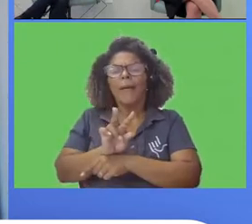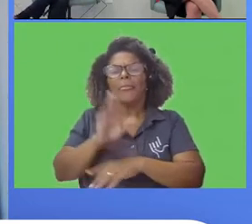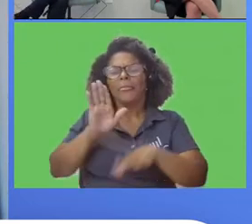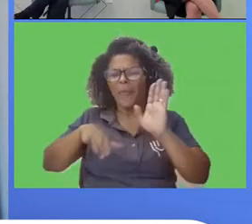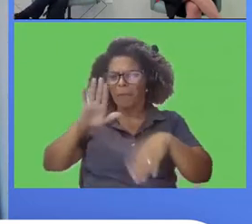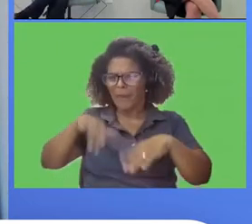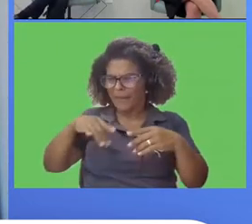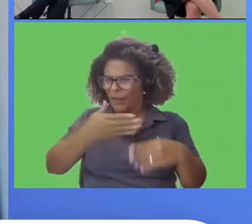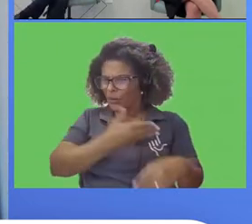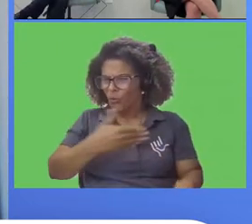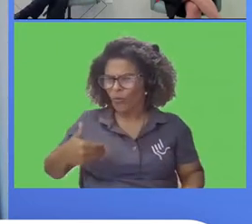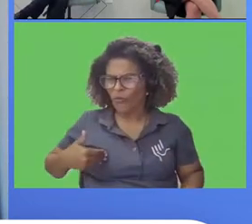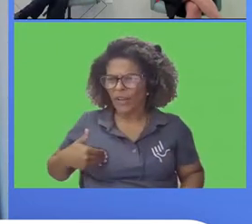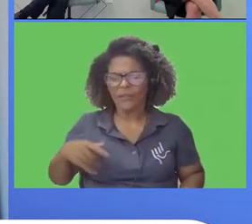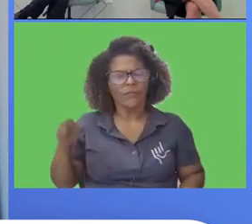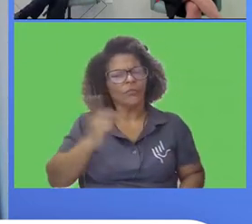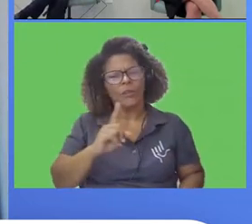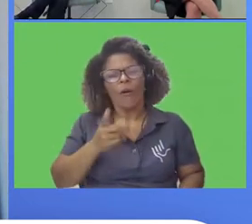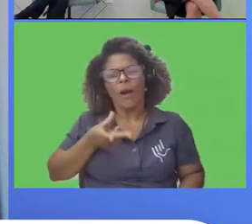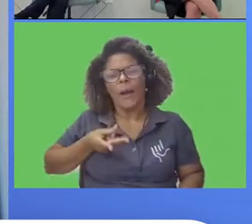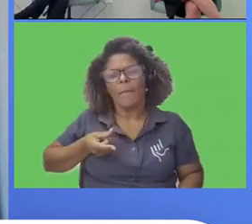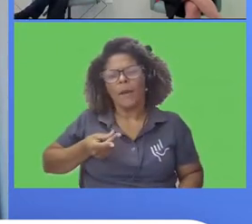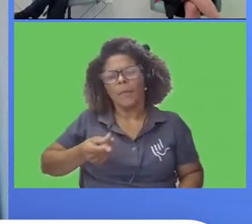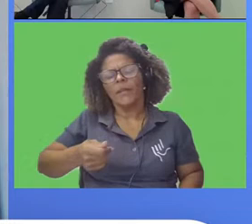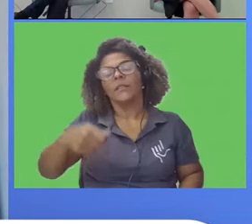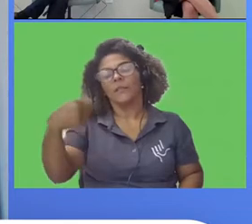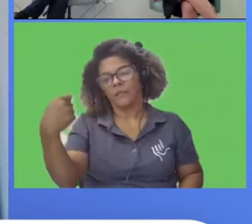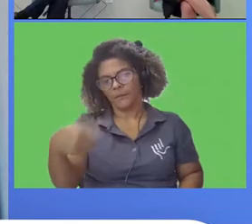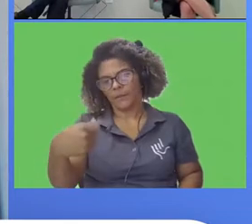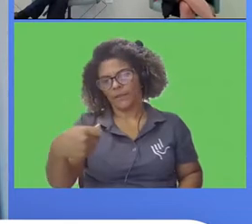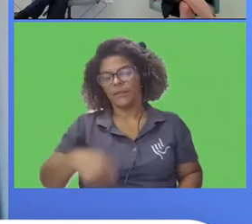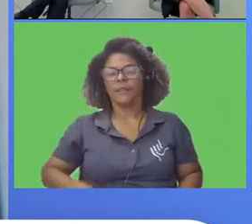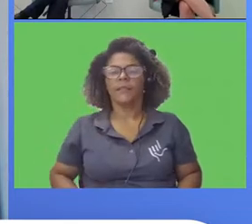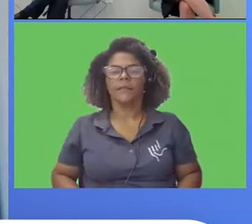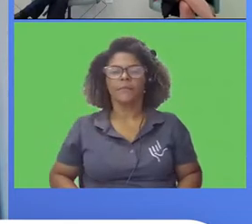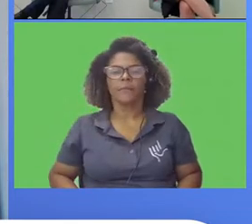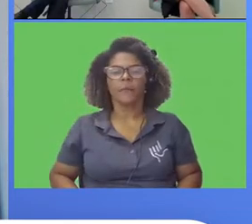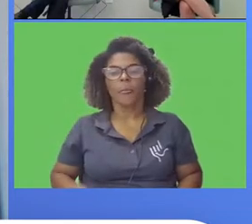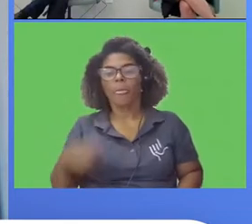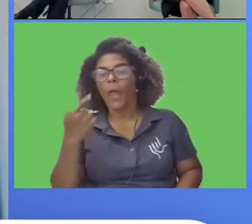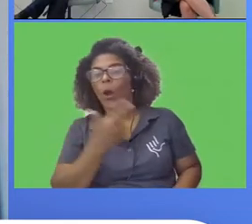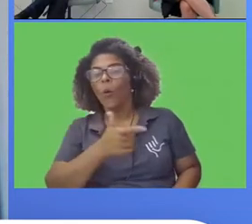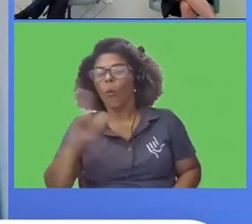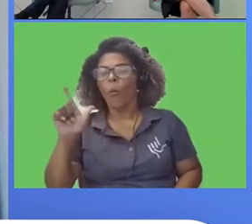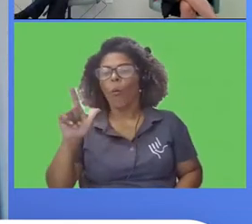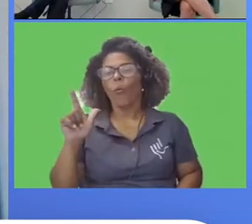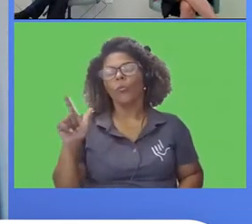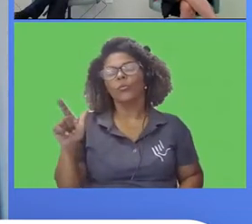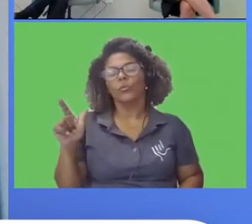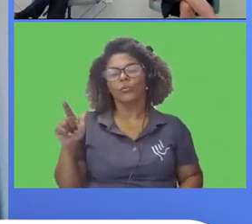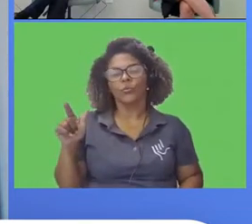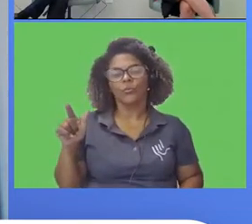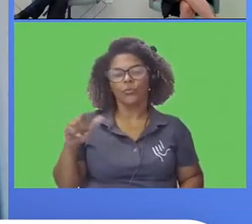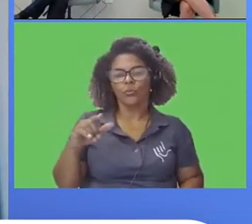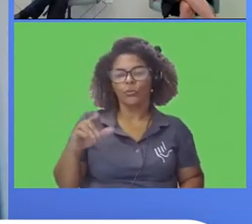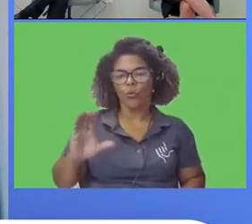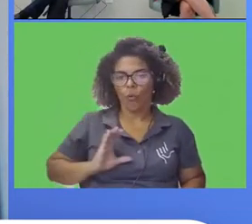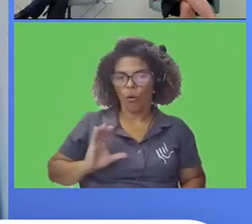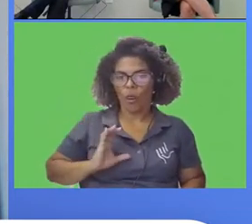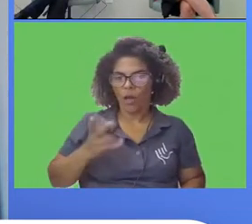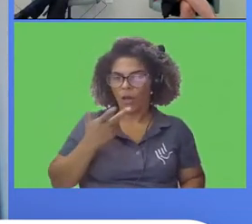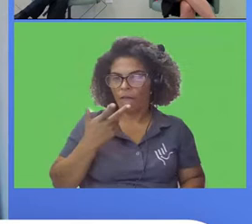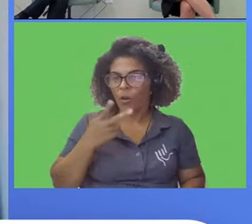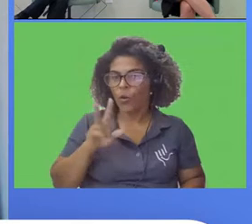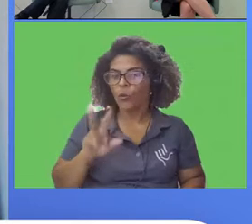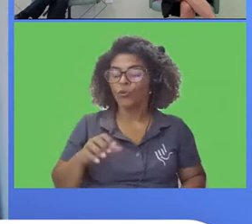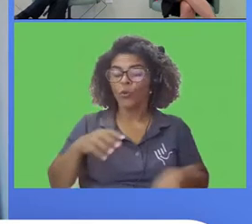porque eu acho que isso vai fazer toda a diferença. E o outro aspecto trazido aí pelo colega, que é da questão